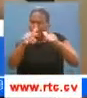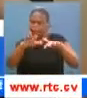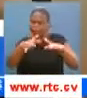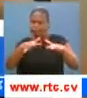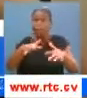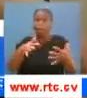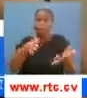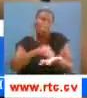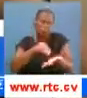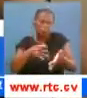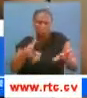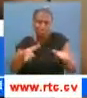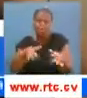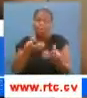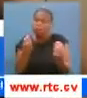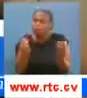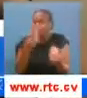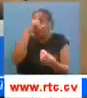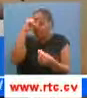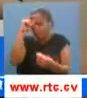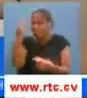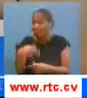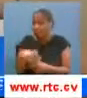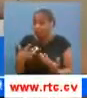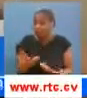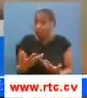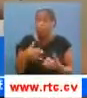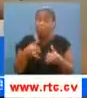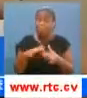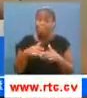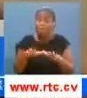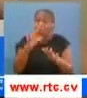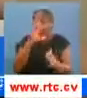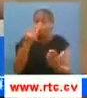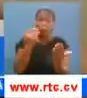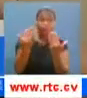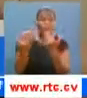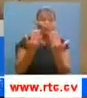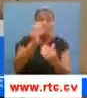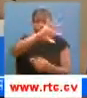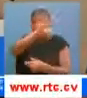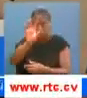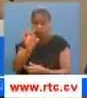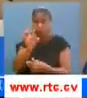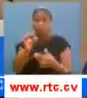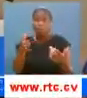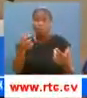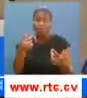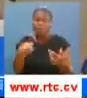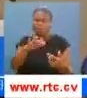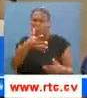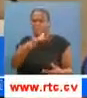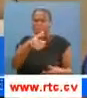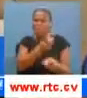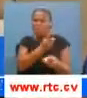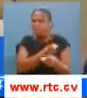subdesenvolvido, ainda com muitas dificuldades, mas comparativamente aos países com mais ou